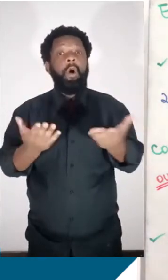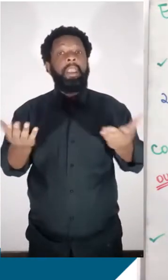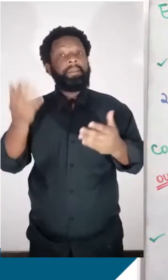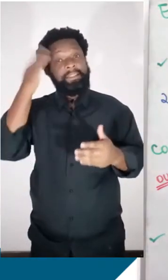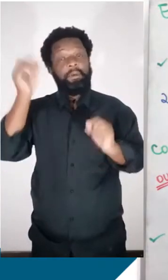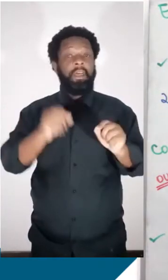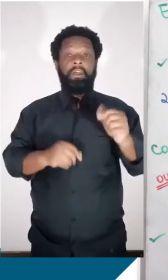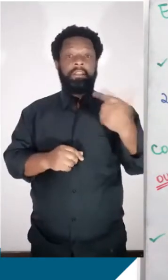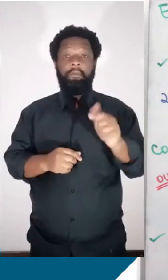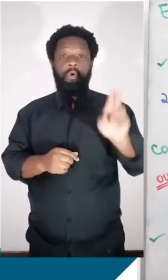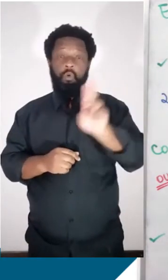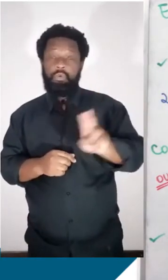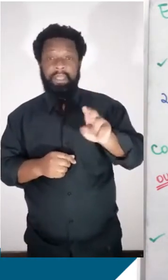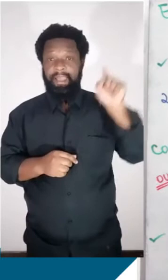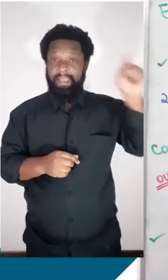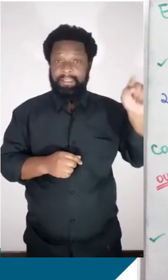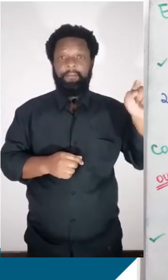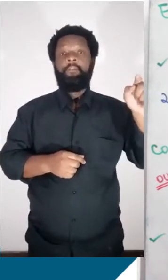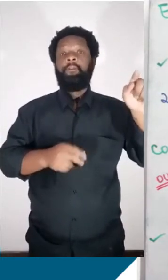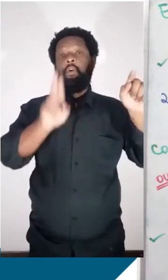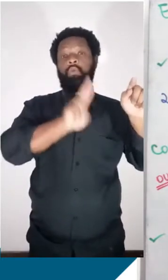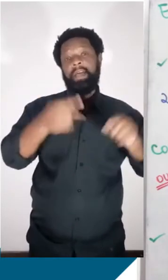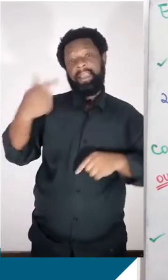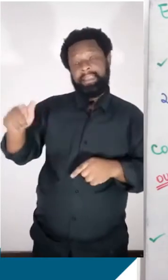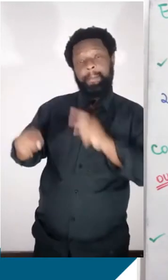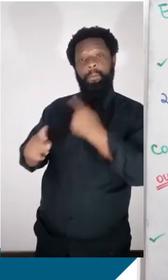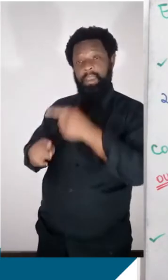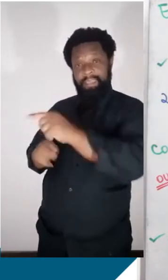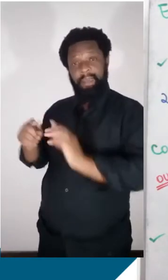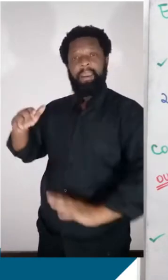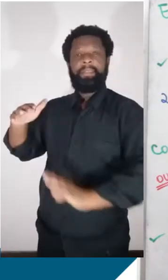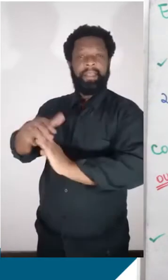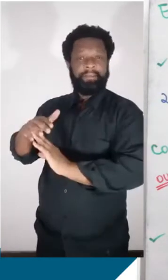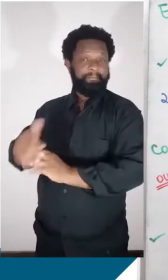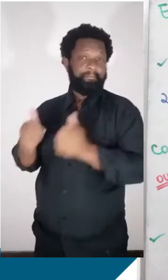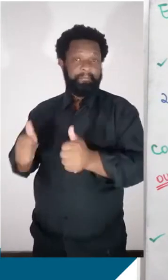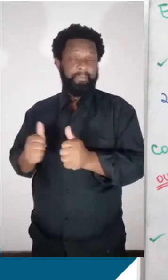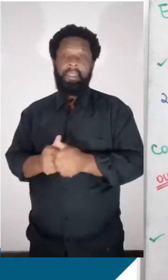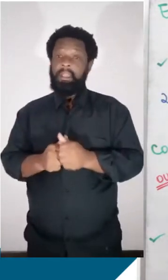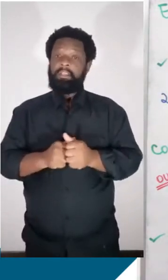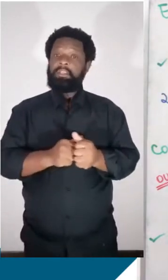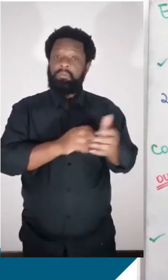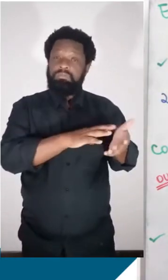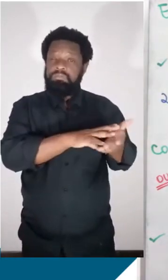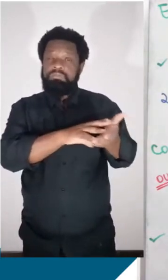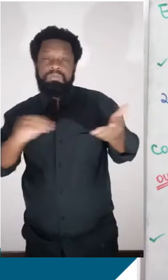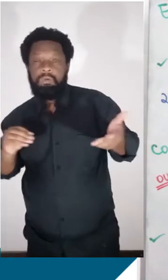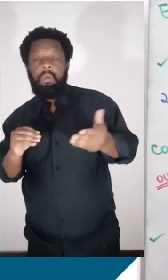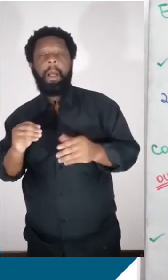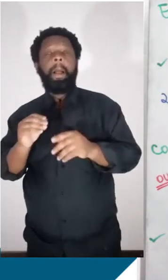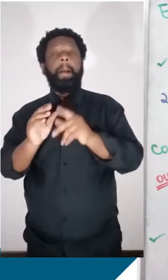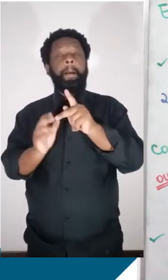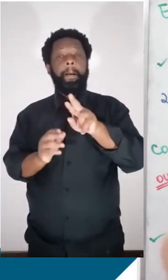eu não vou usar isso aqui. Eu vou usar esse, porque esse é o limitante. Tudo bem, puxei a